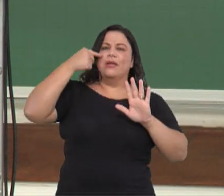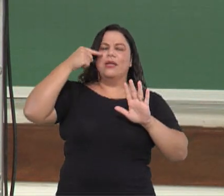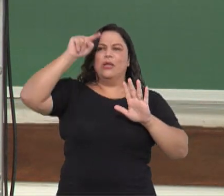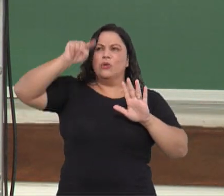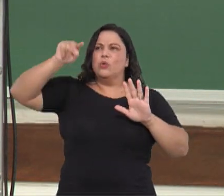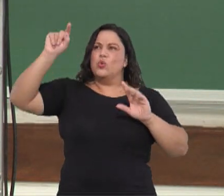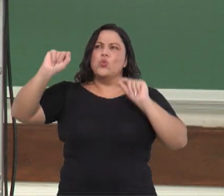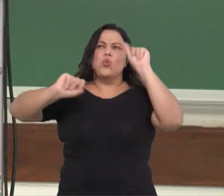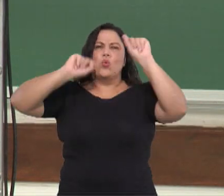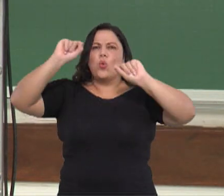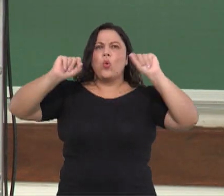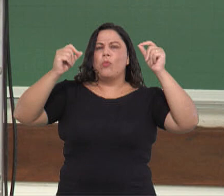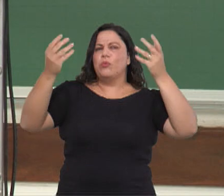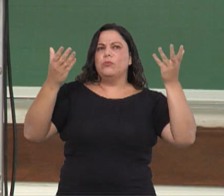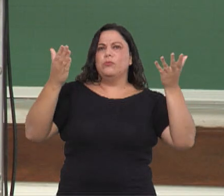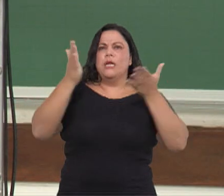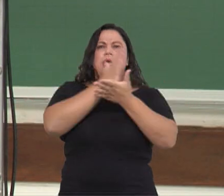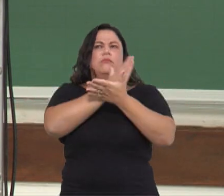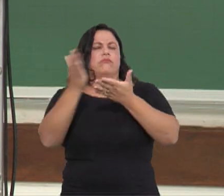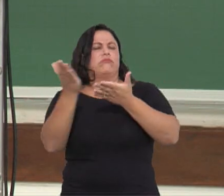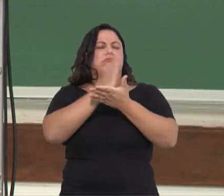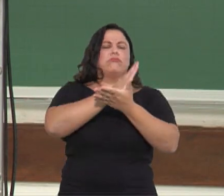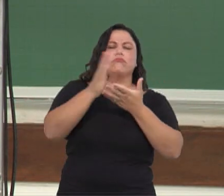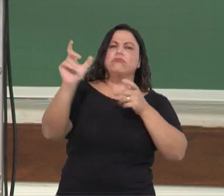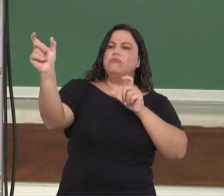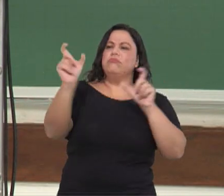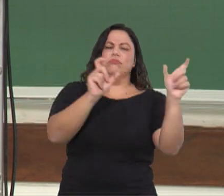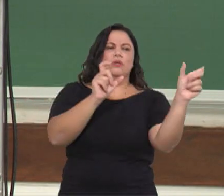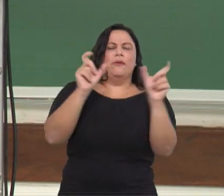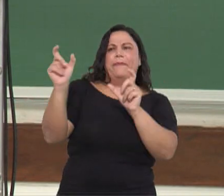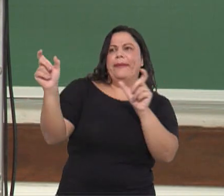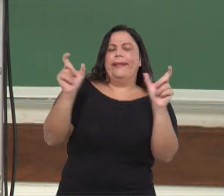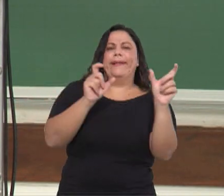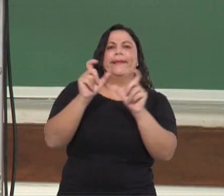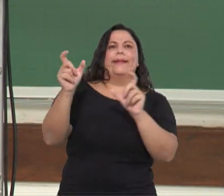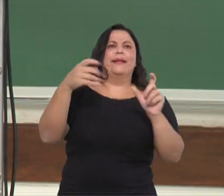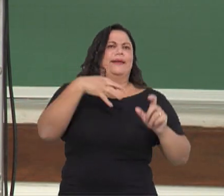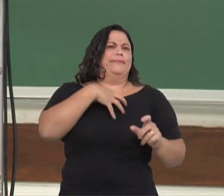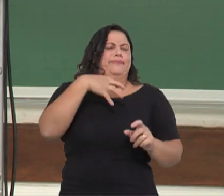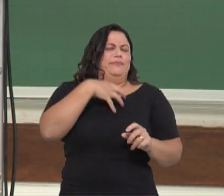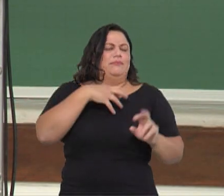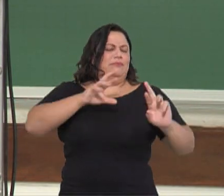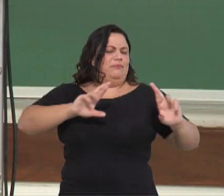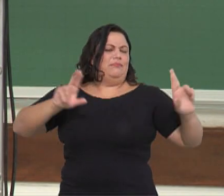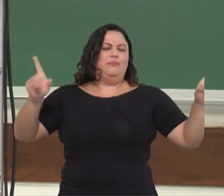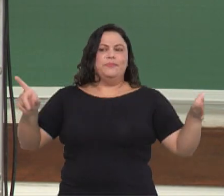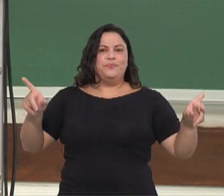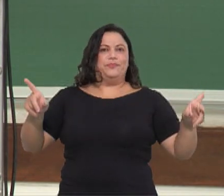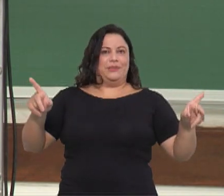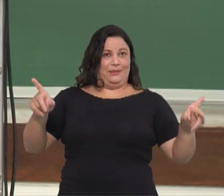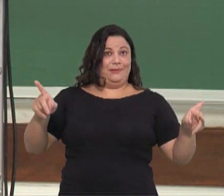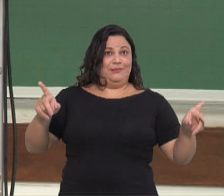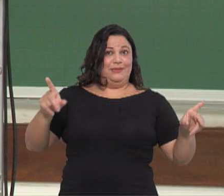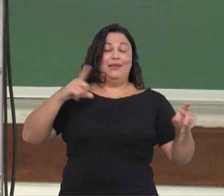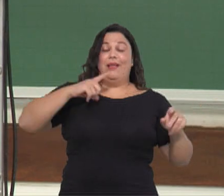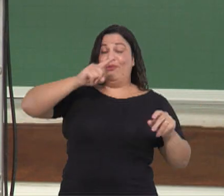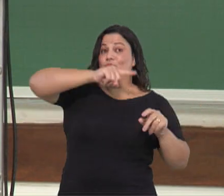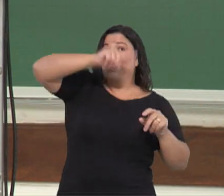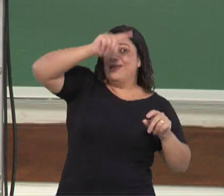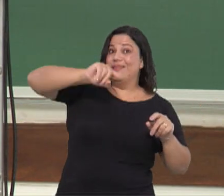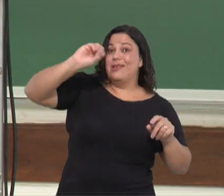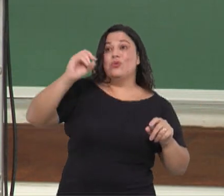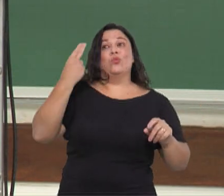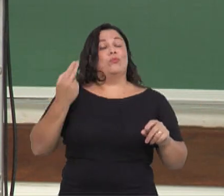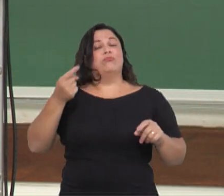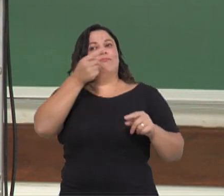vimos também que algumas palavras elas vão mudar de sentido, tendo acento ou não.